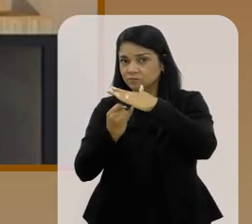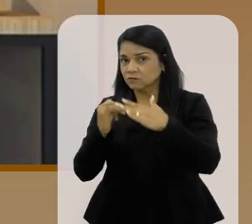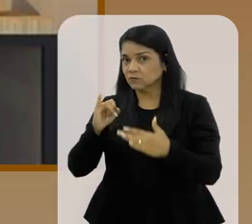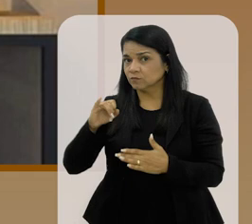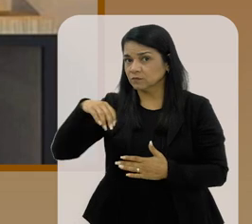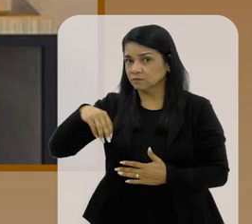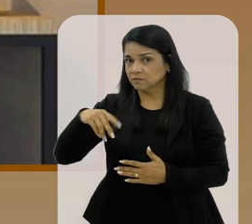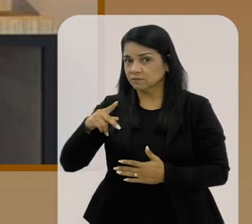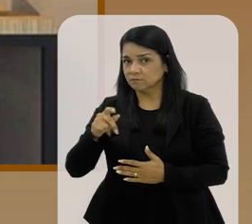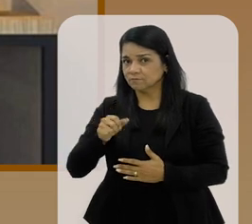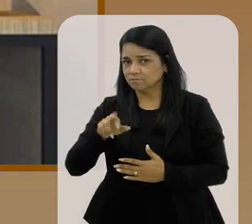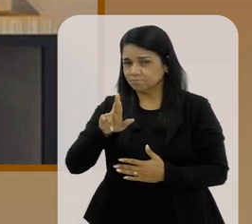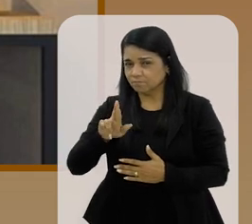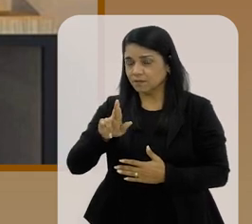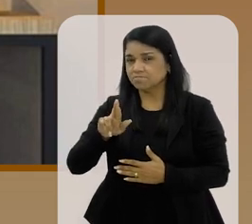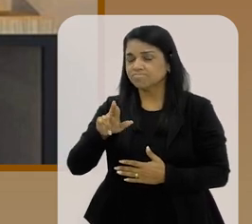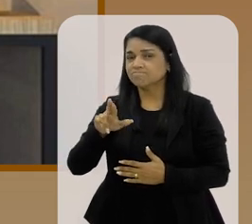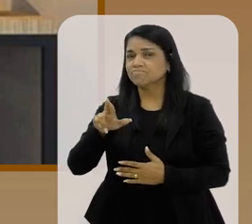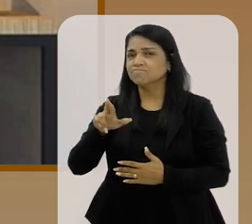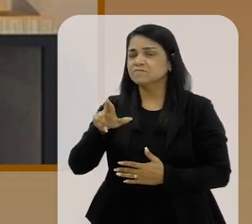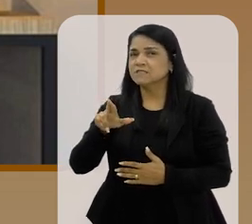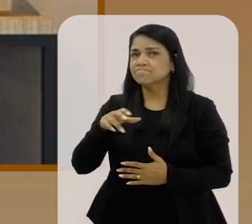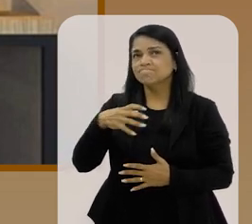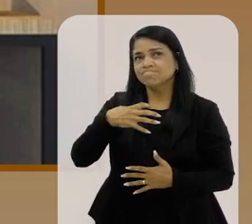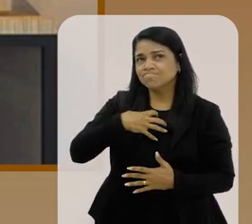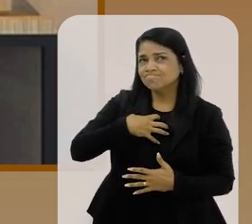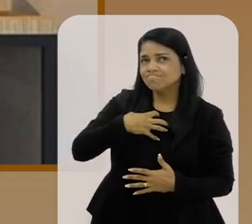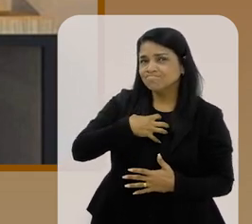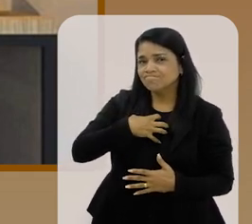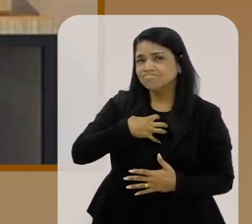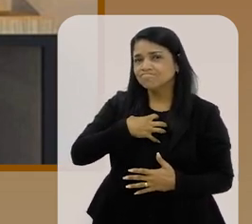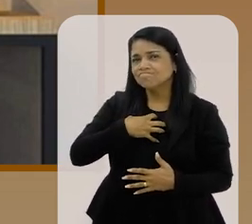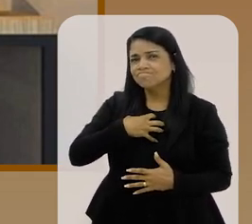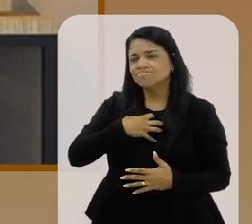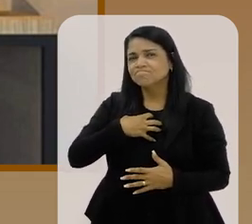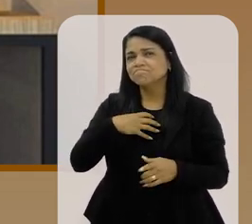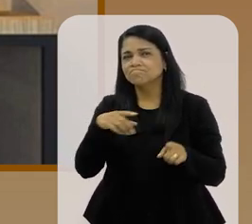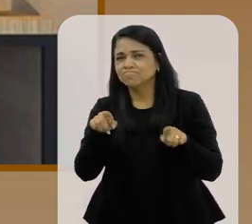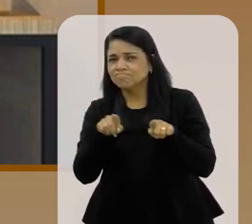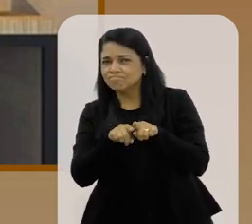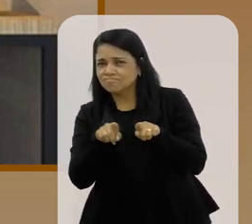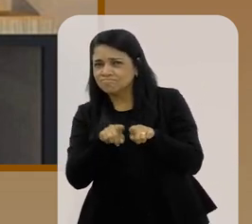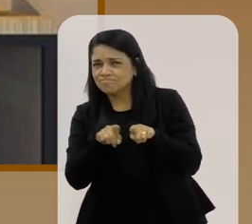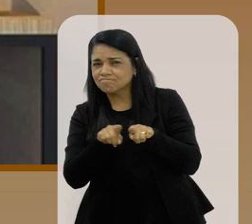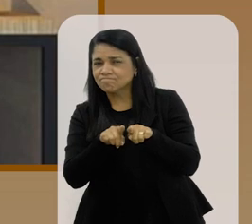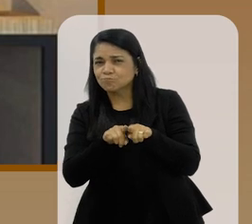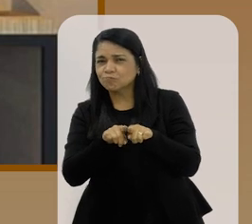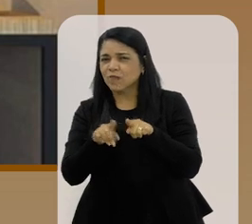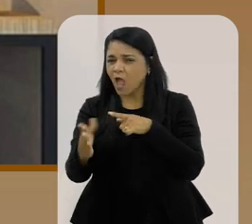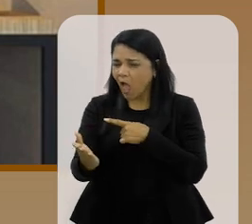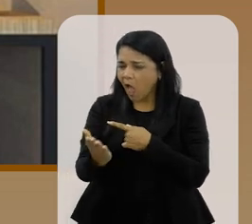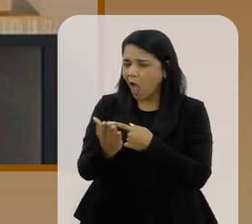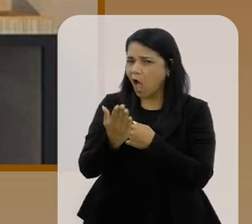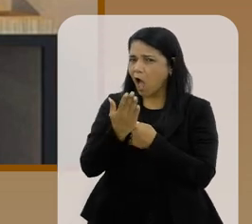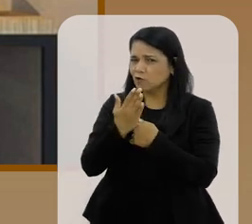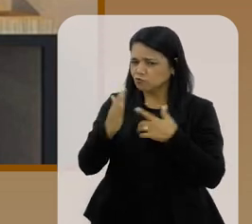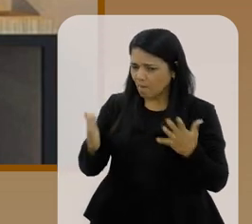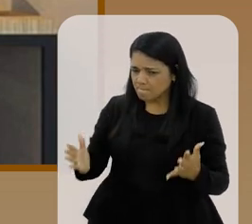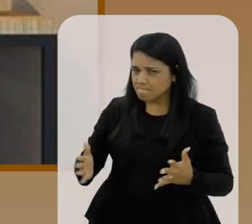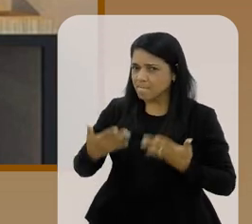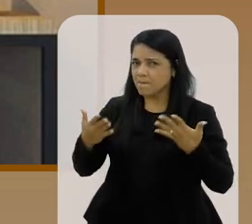IMPA, né, estar no IMPA, de alguma forma, a gente pode dizer que também te ajudou